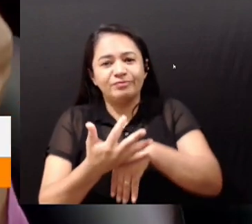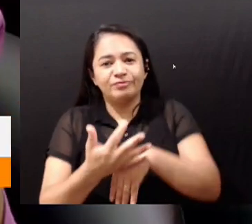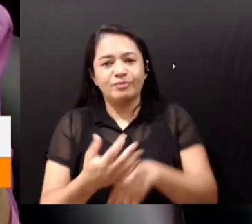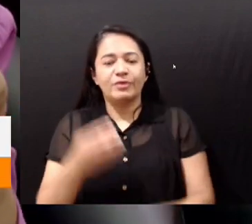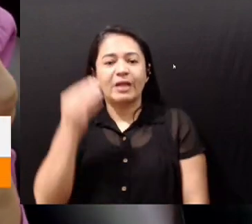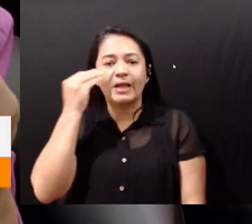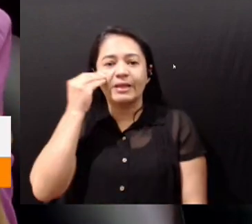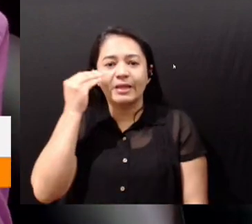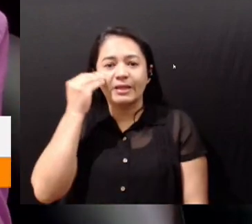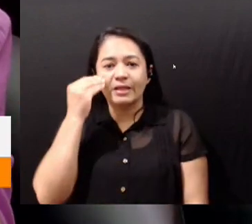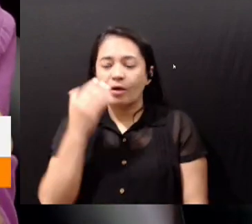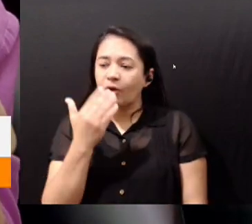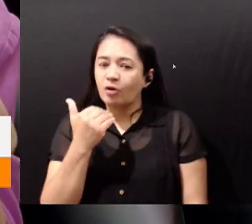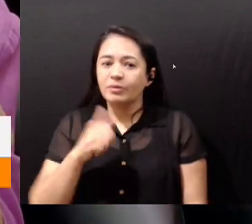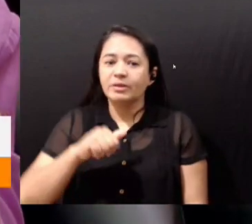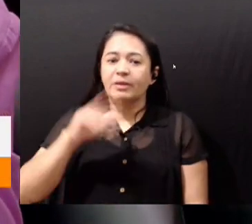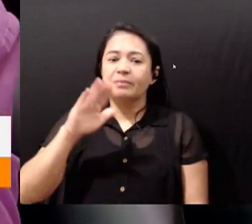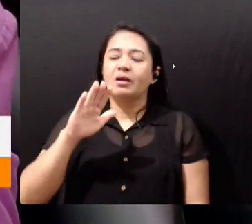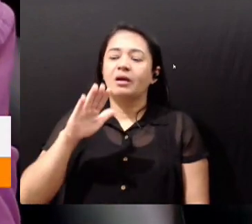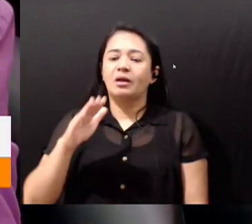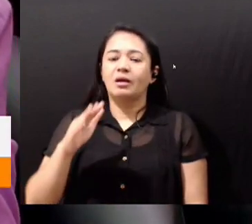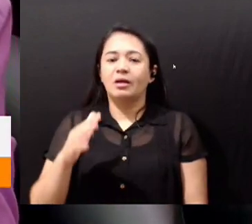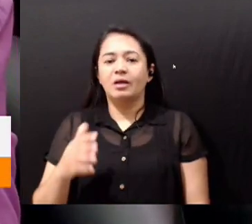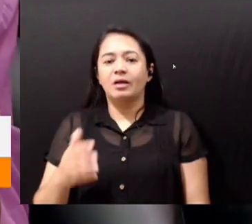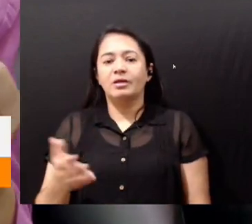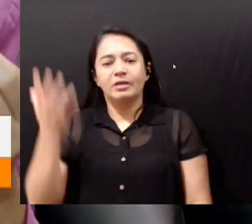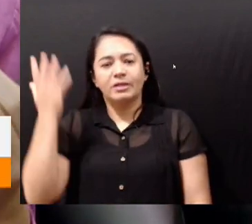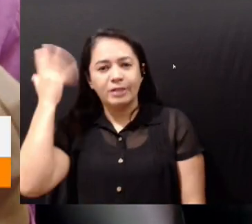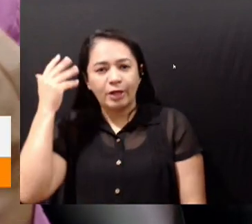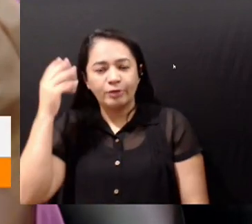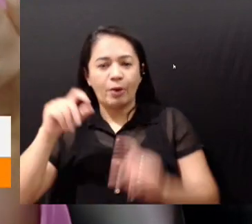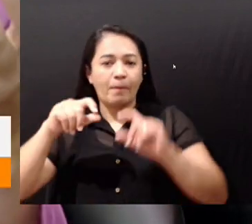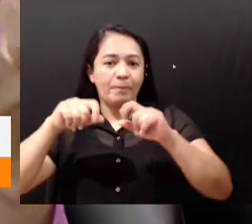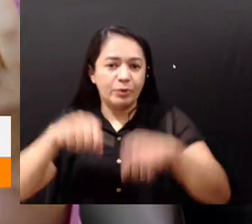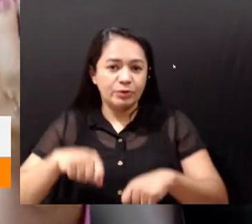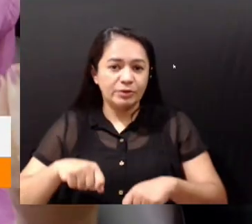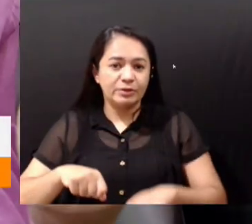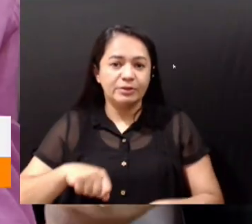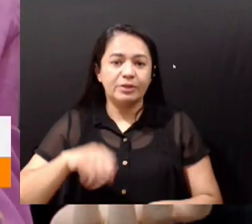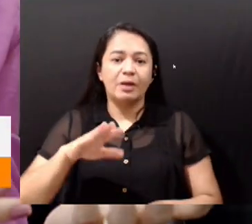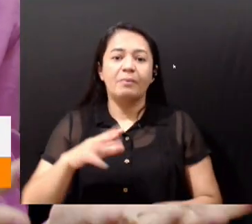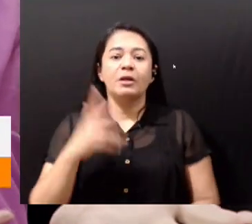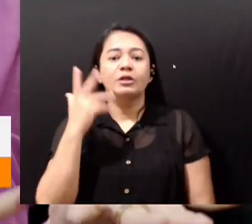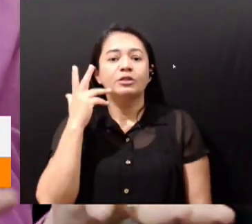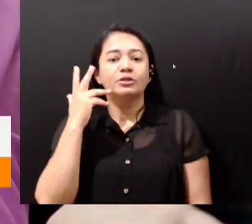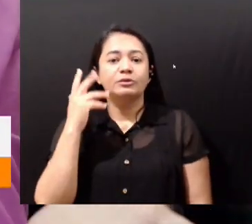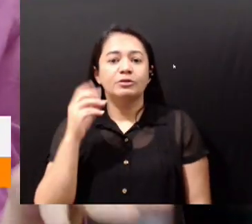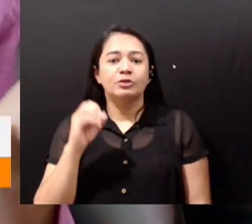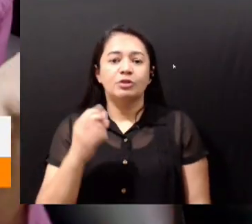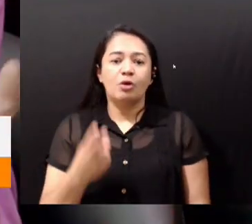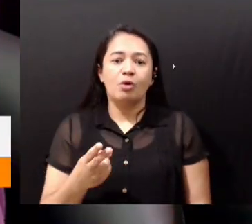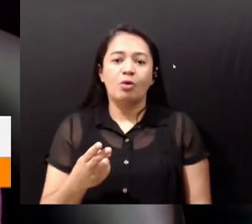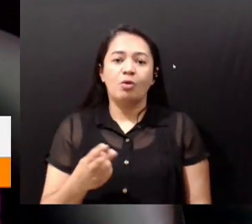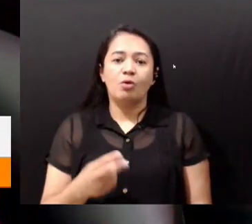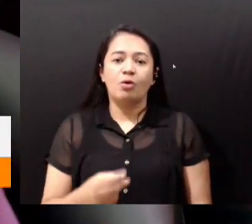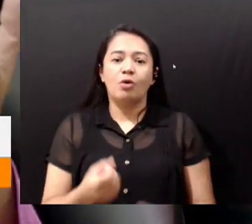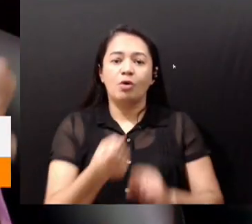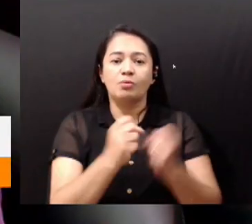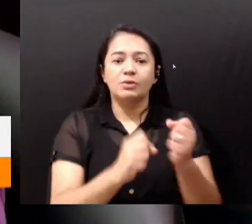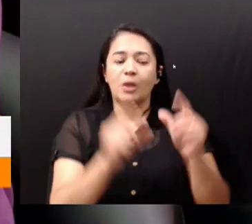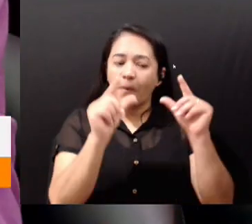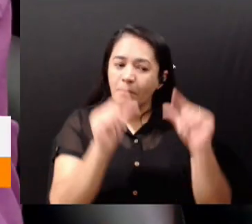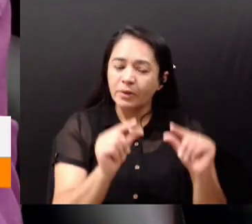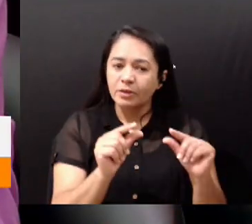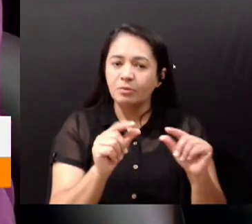alimentação mais balanceada possível, uma alimentação mais in natura ou minimamente processada possível,